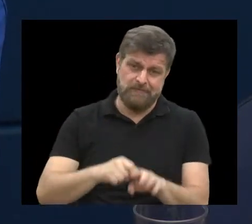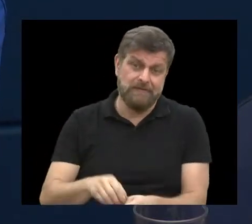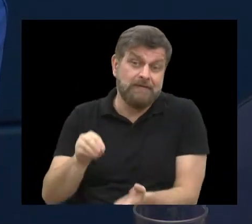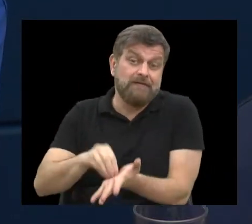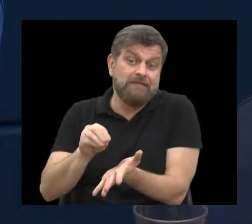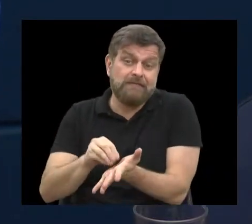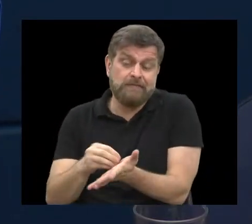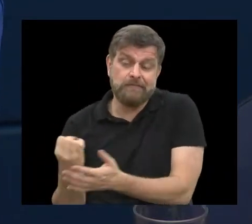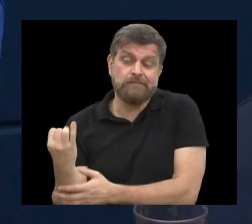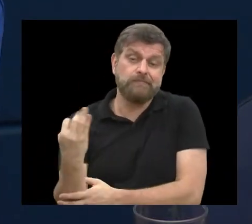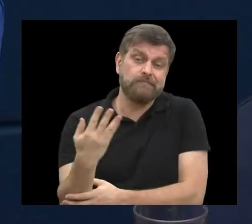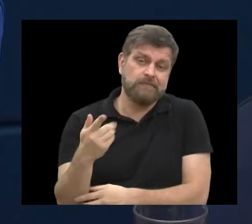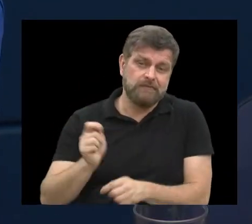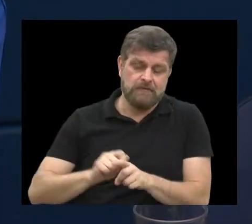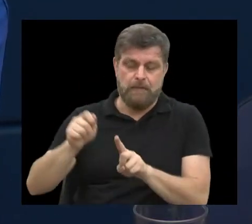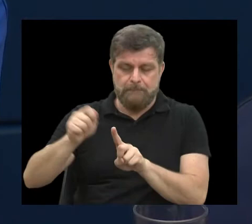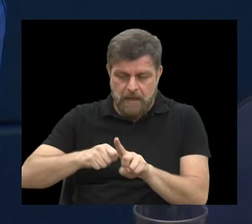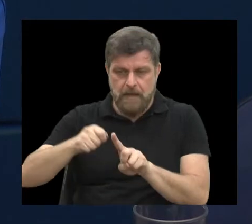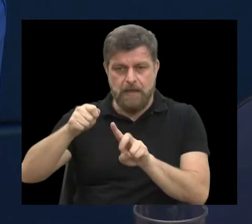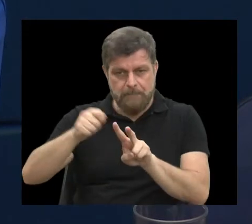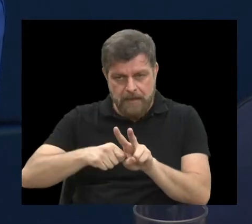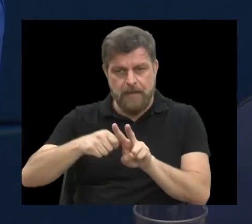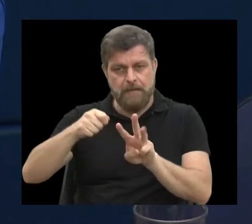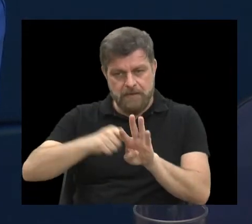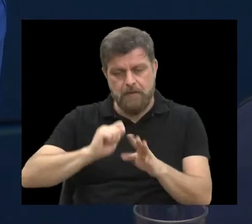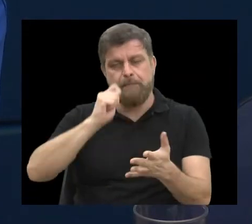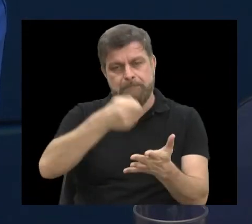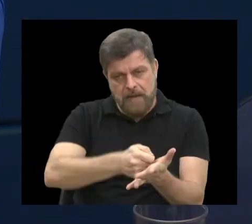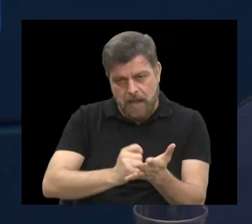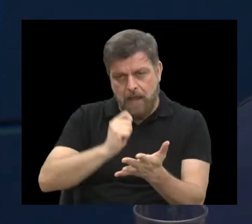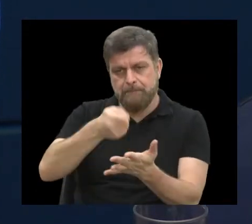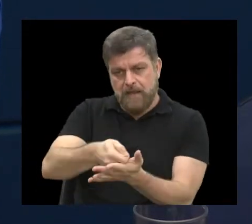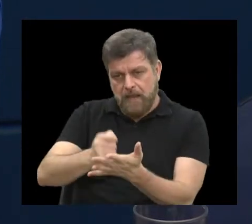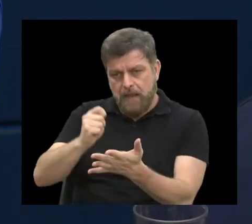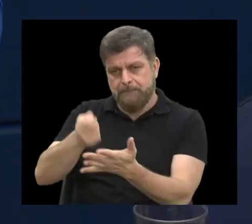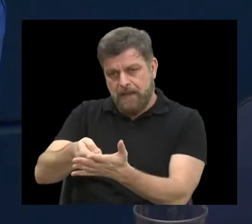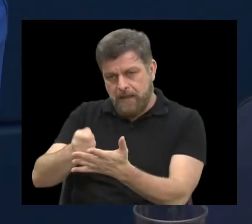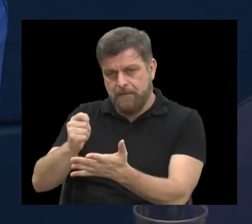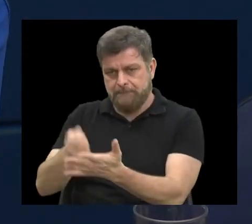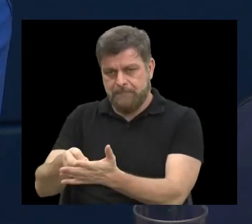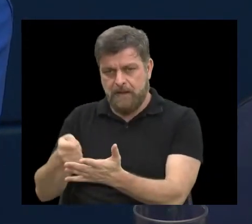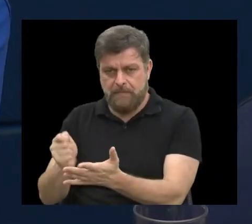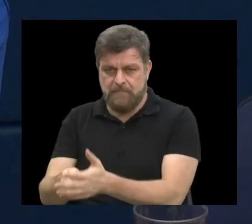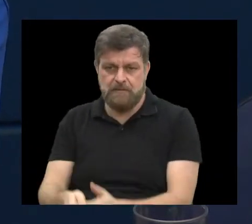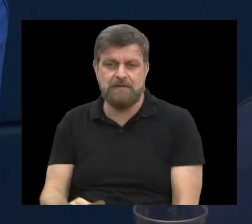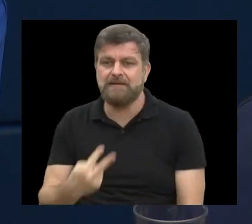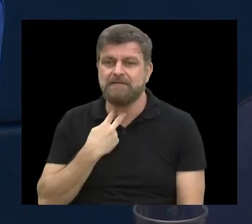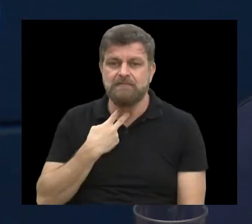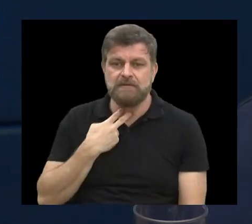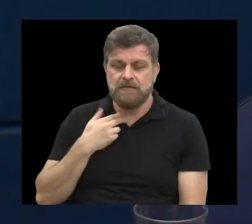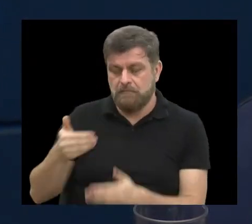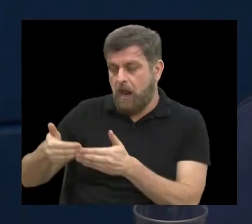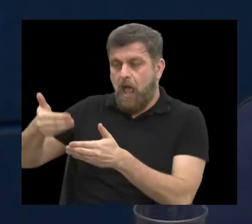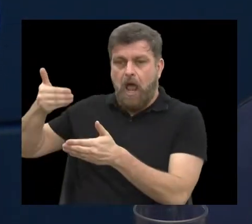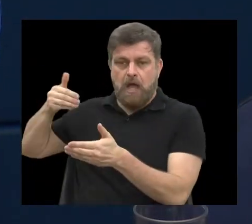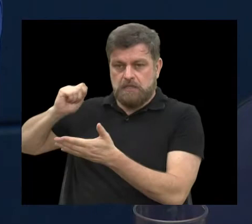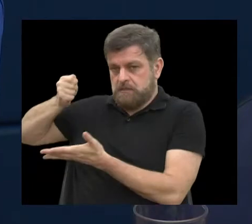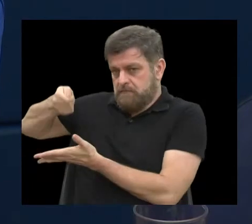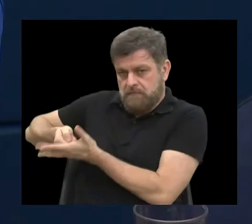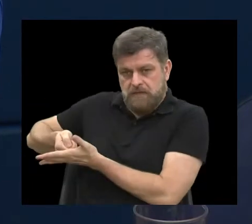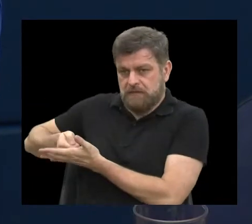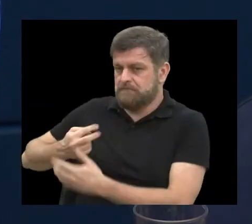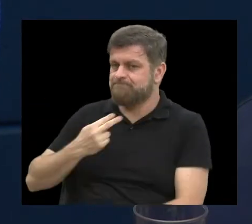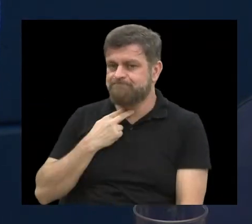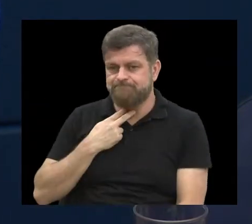e vai pagando mês a mês. Não tem como, né, salvo exceções raríssimas, pagar o período para